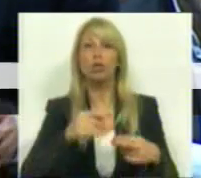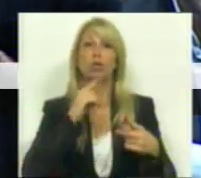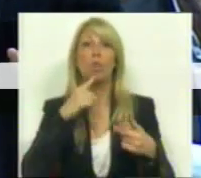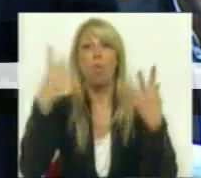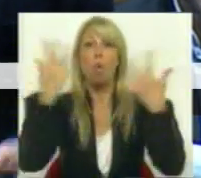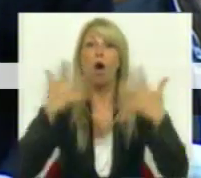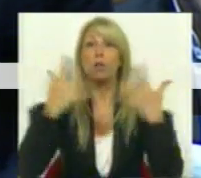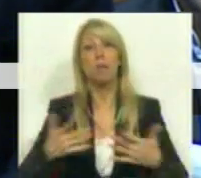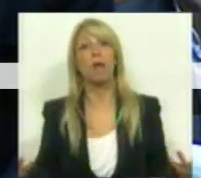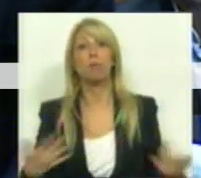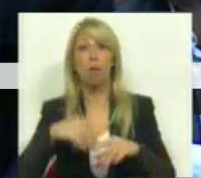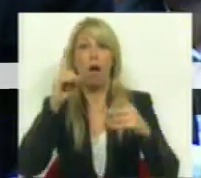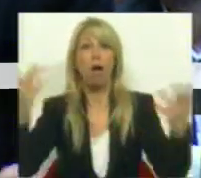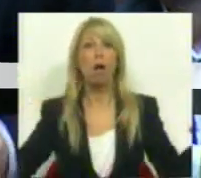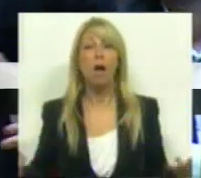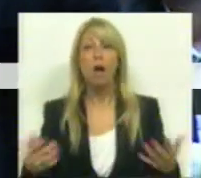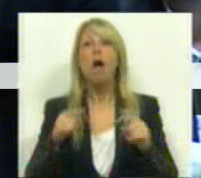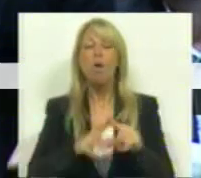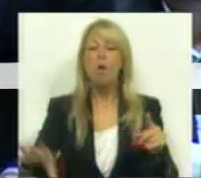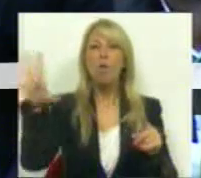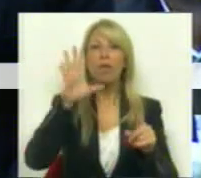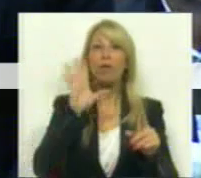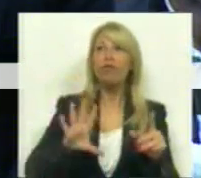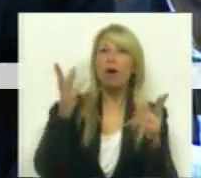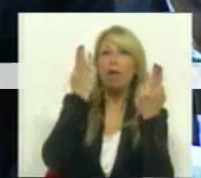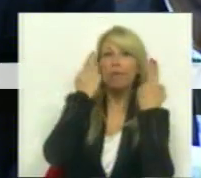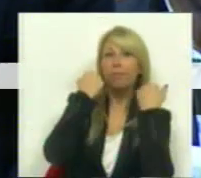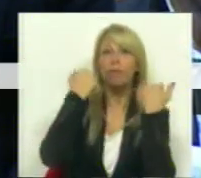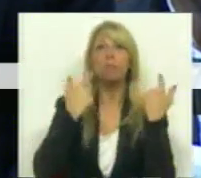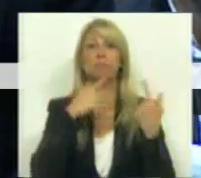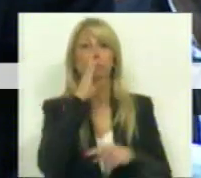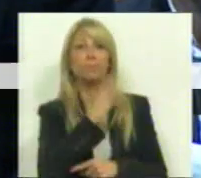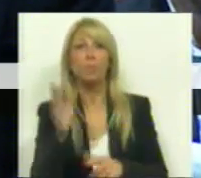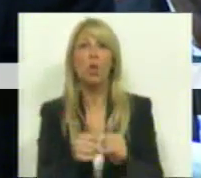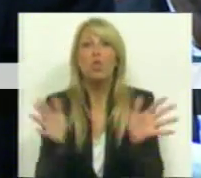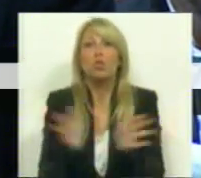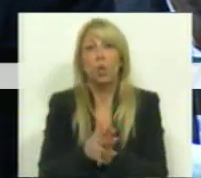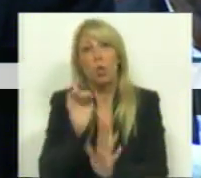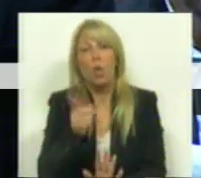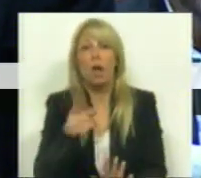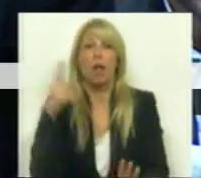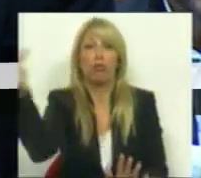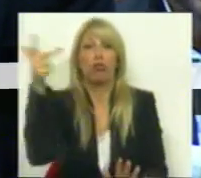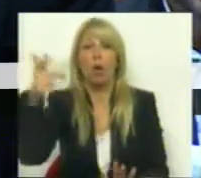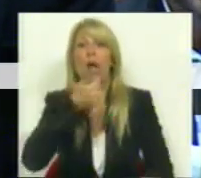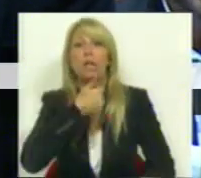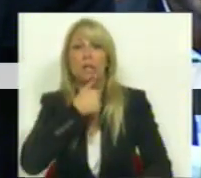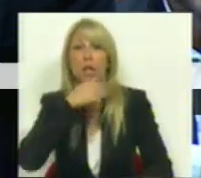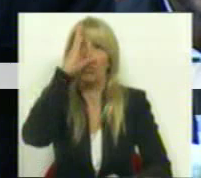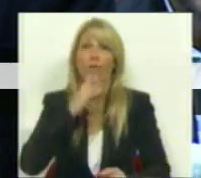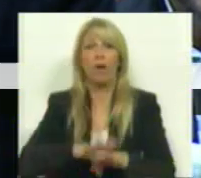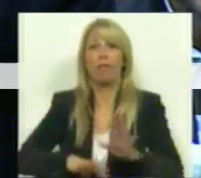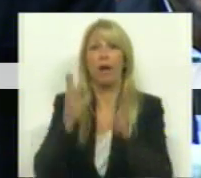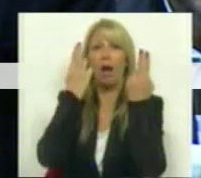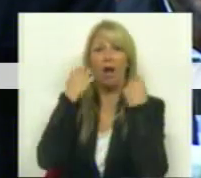que tão resignadamente e de uma forma tão submissa aplica tudo o que são as medidas decididas pela Troika, não é um governo em